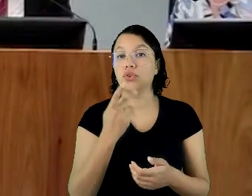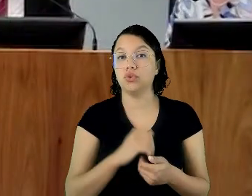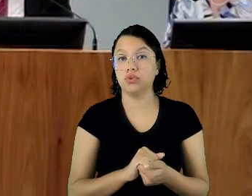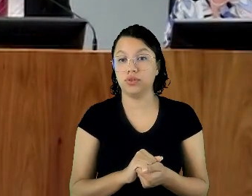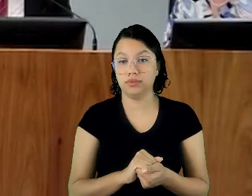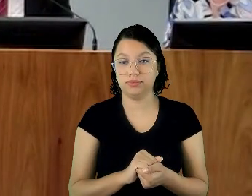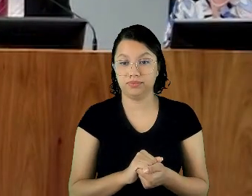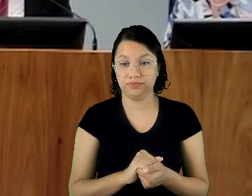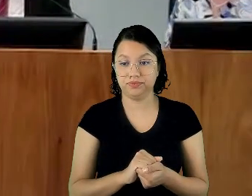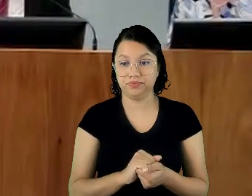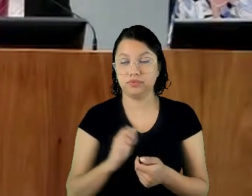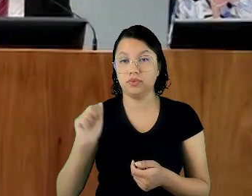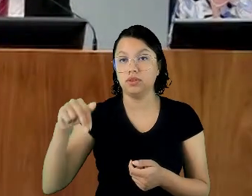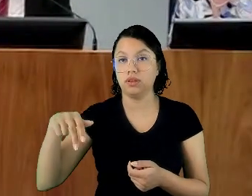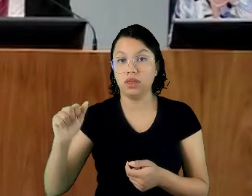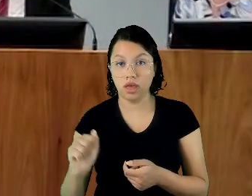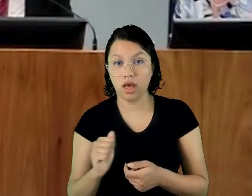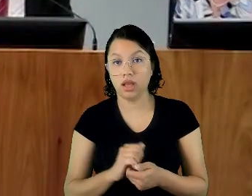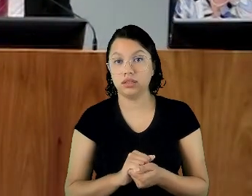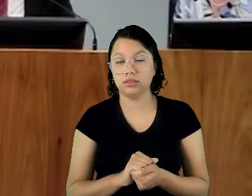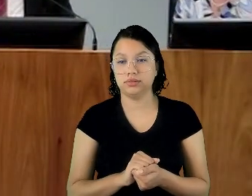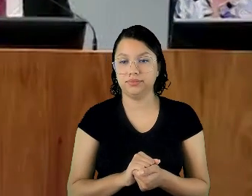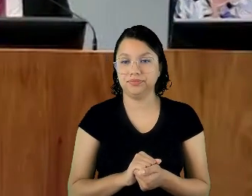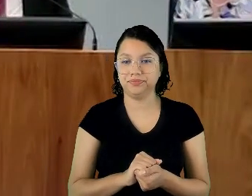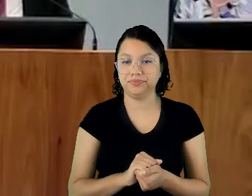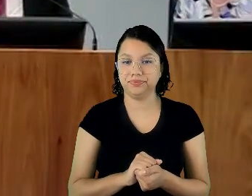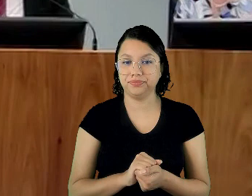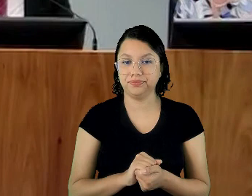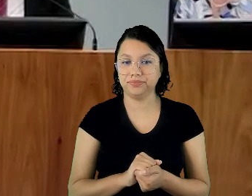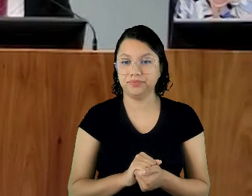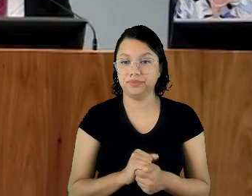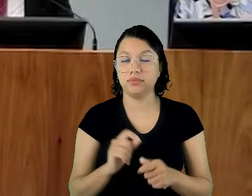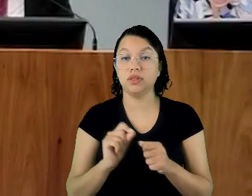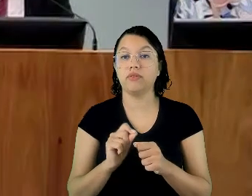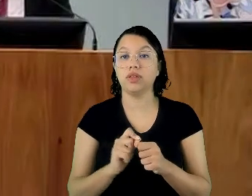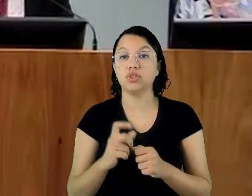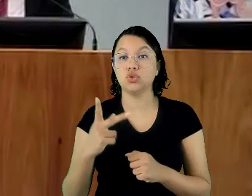Ana Carolina Ali Garcia, e fazendo a sua